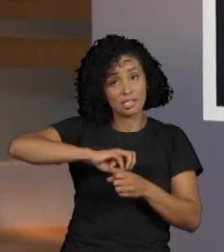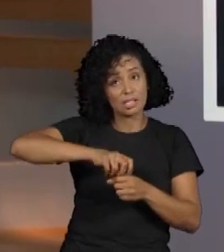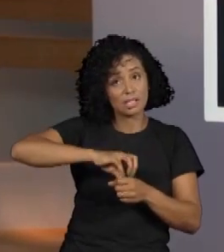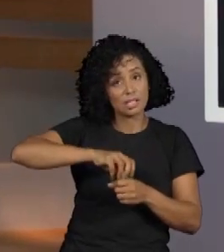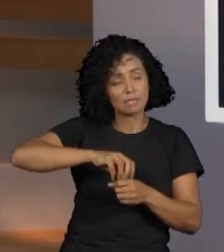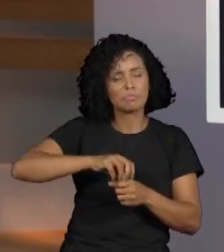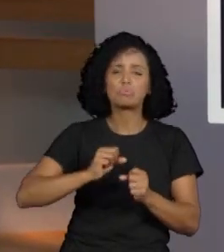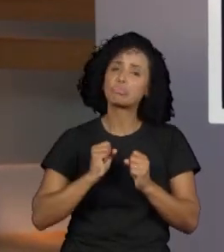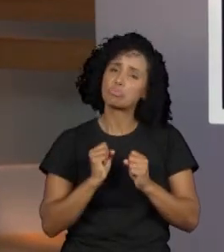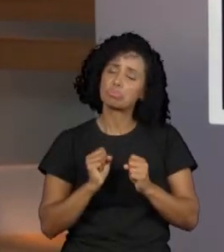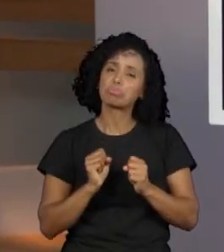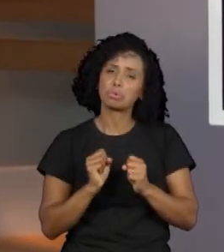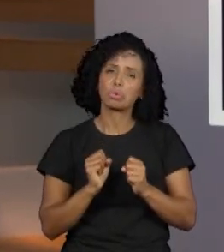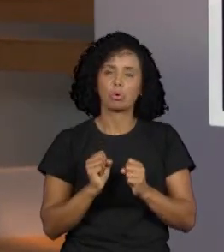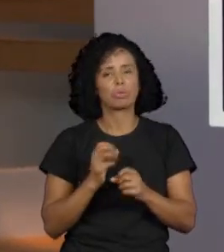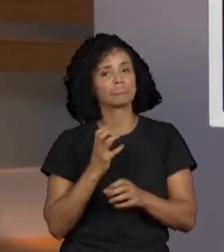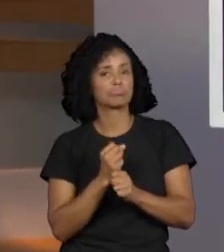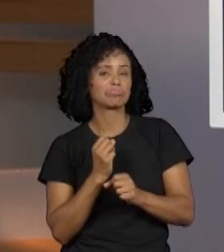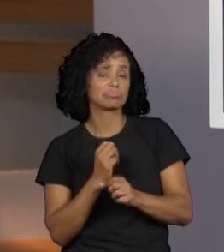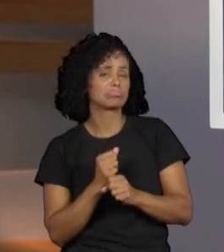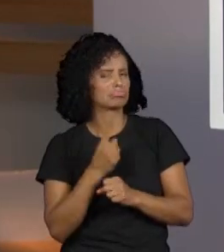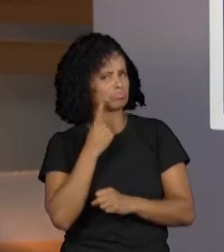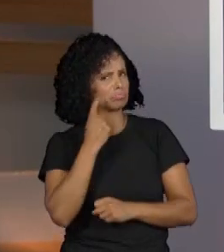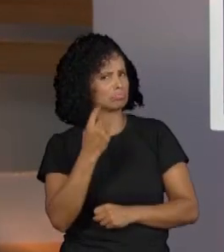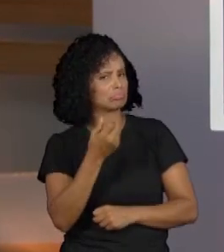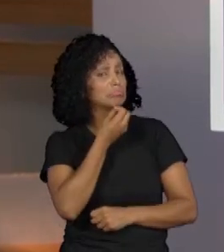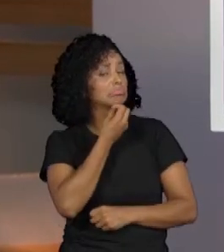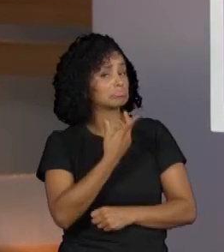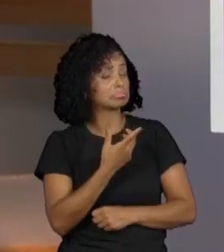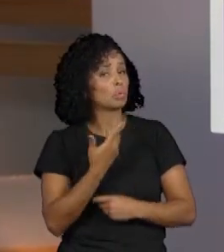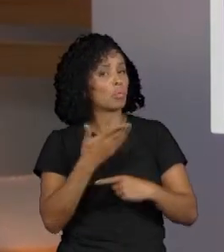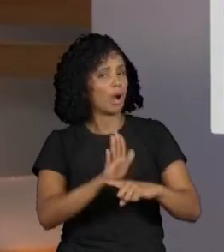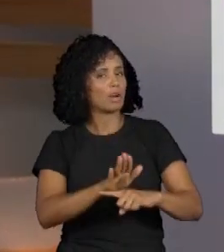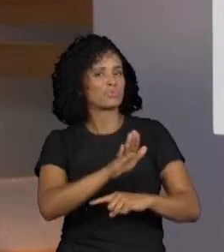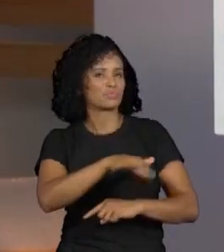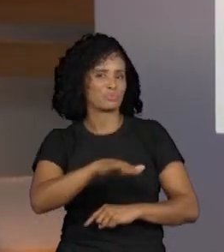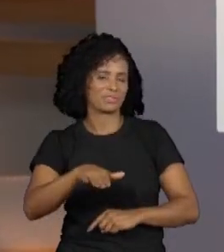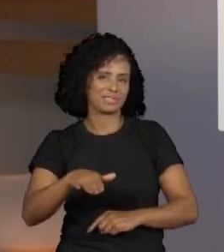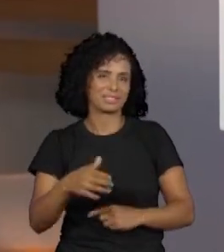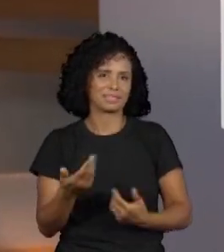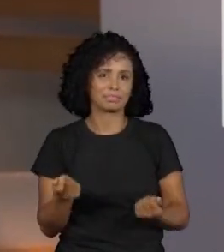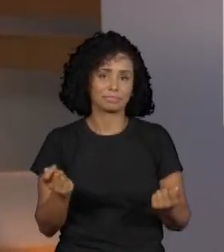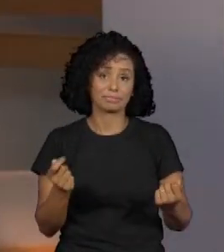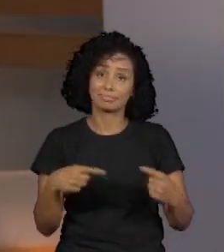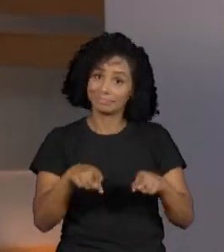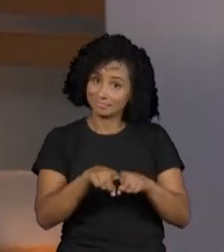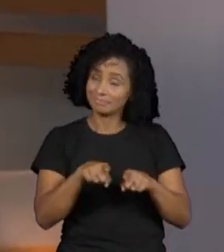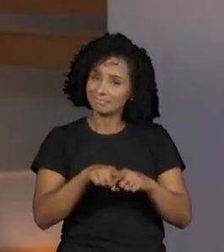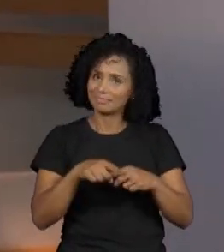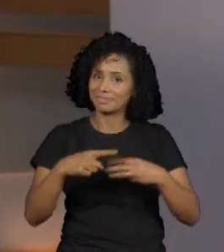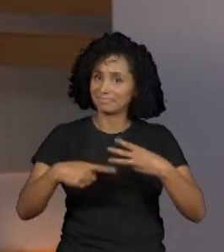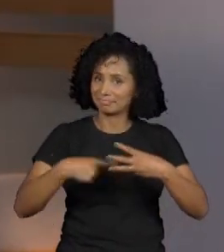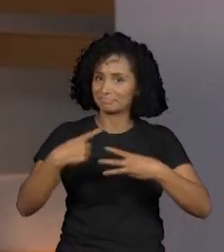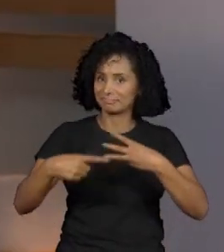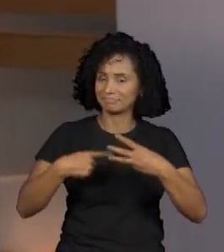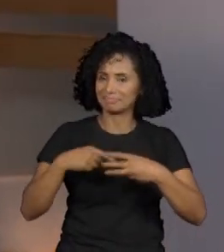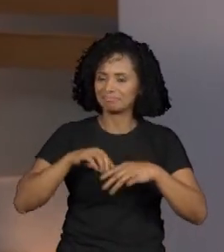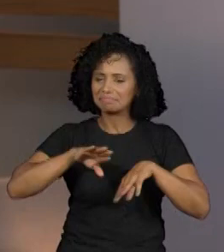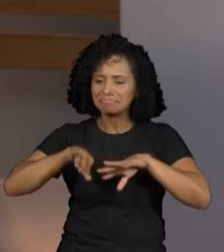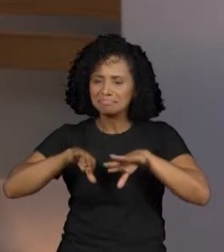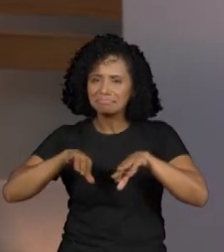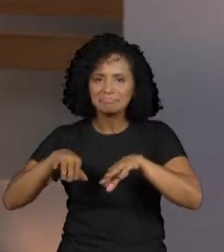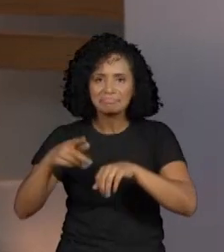para contagem. É muito interessante, dá para reciclar também, não é? Temos também palitos